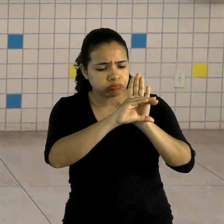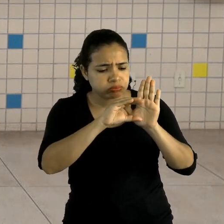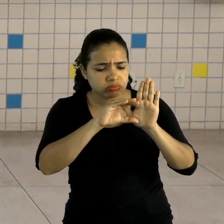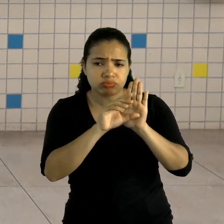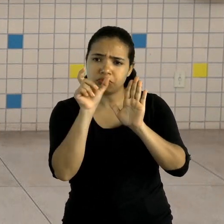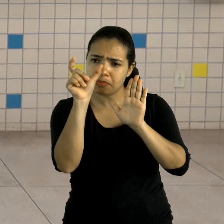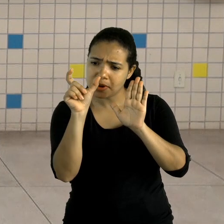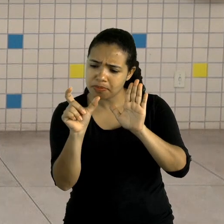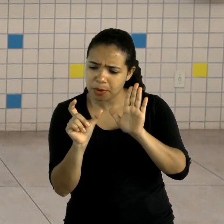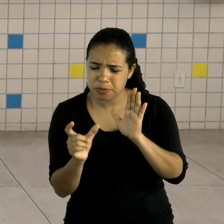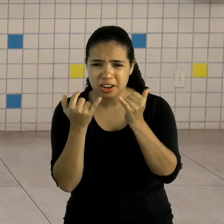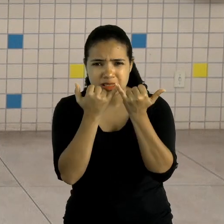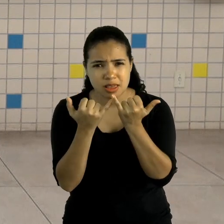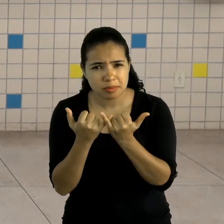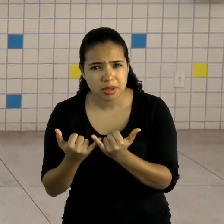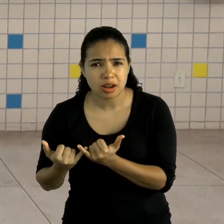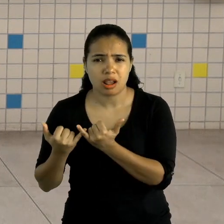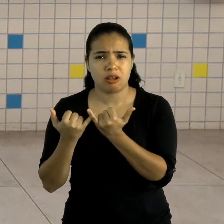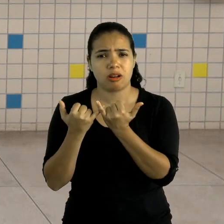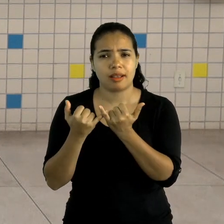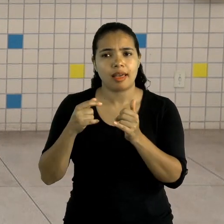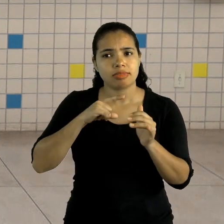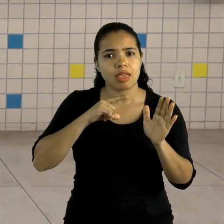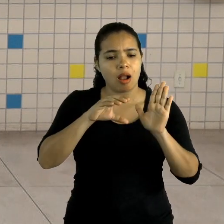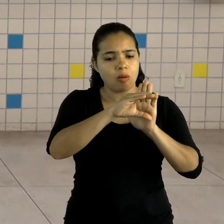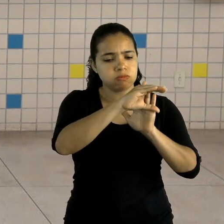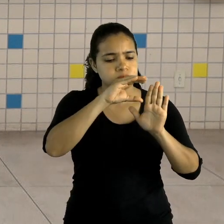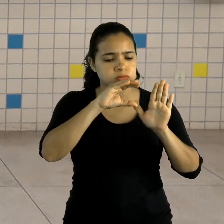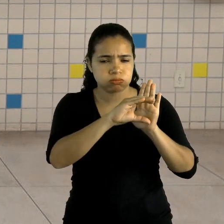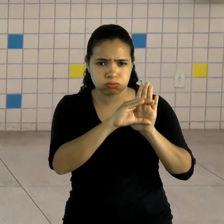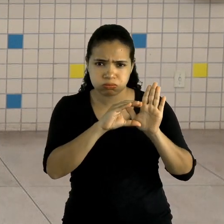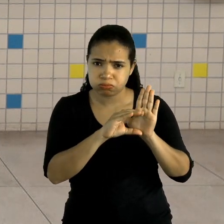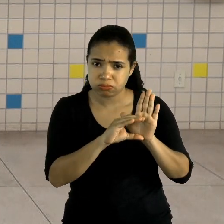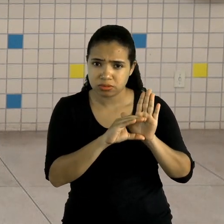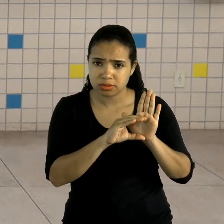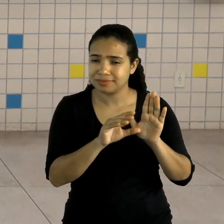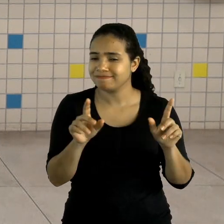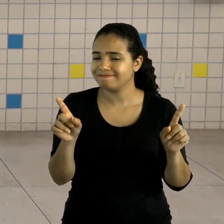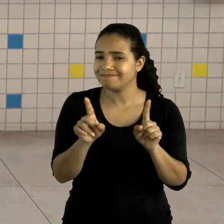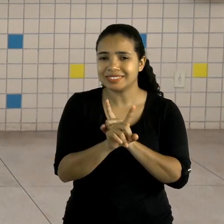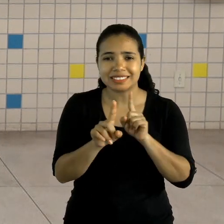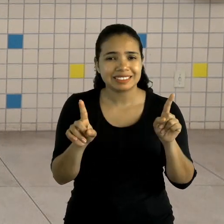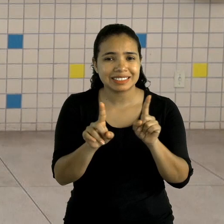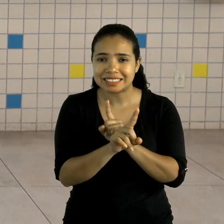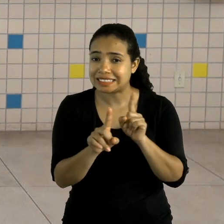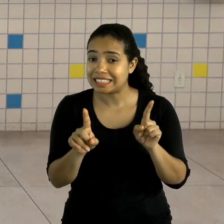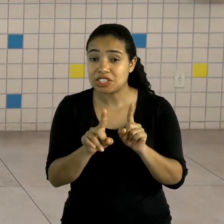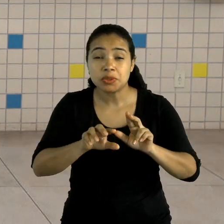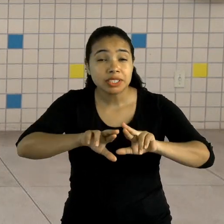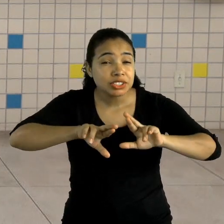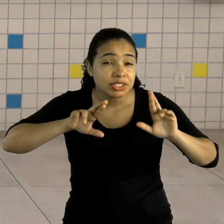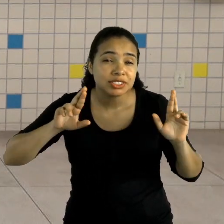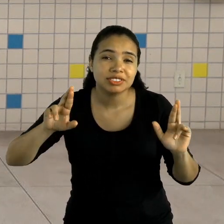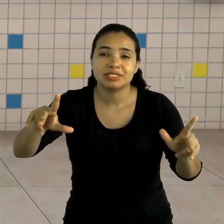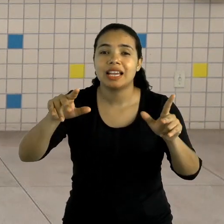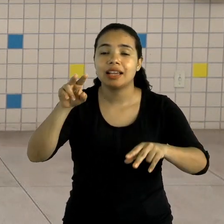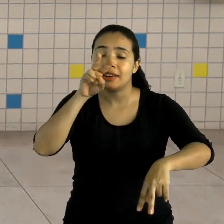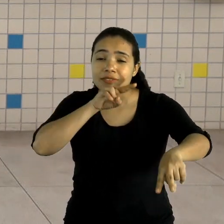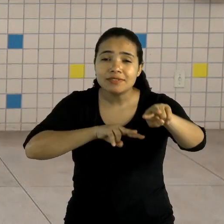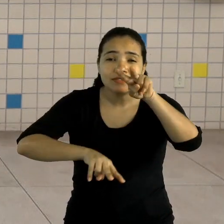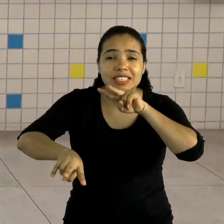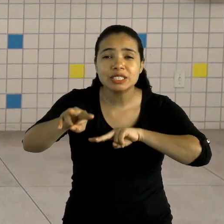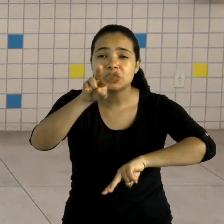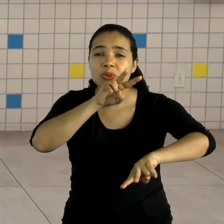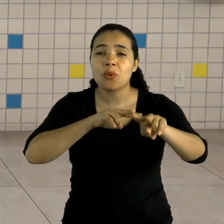nesse poema ele tem estrofes? Não, né? Esse é um poema diferente, é um poema visual.